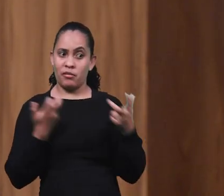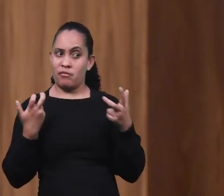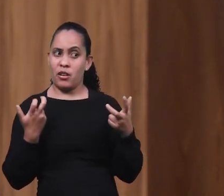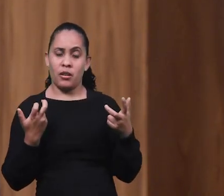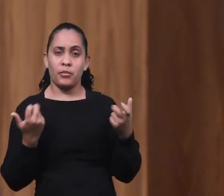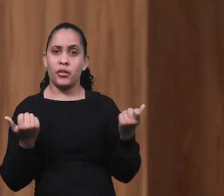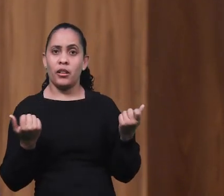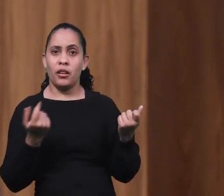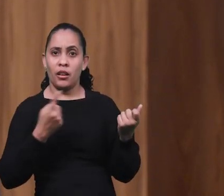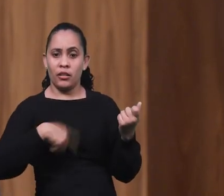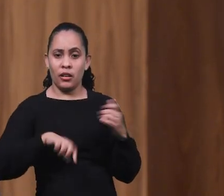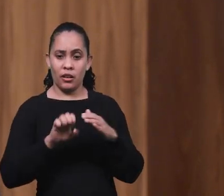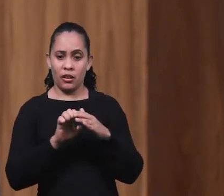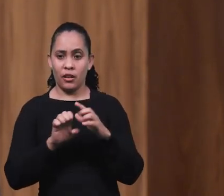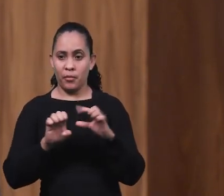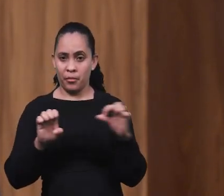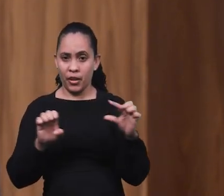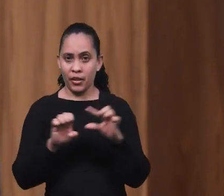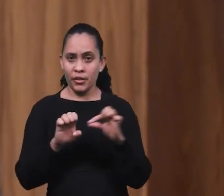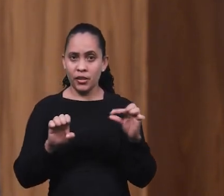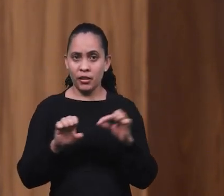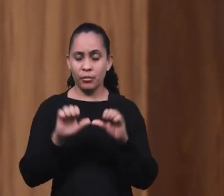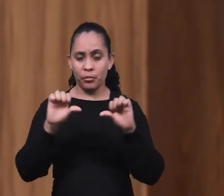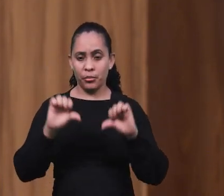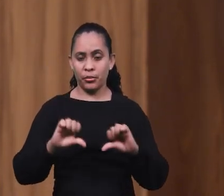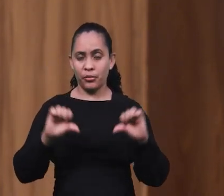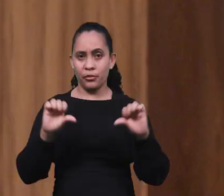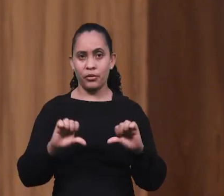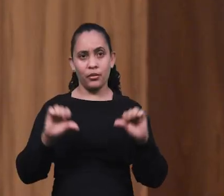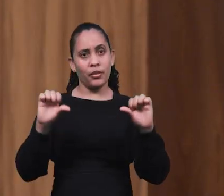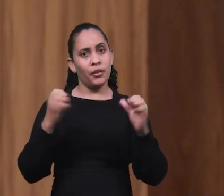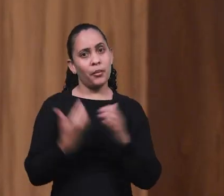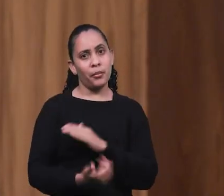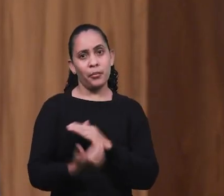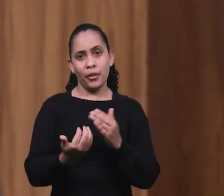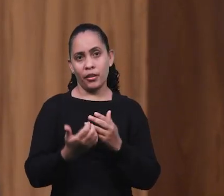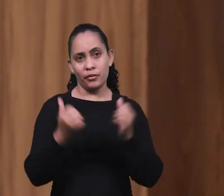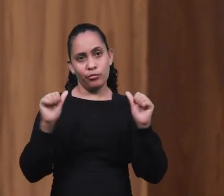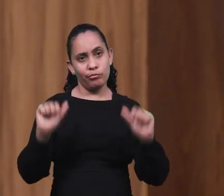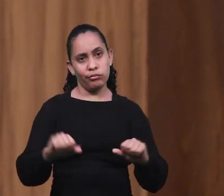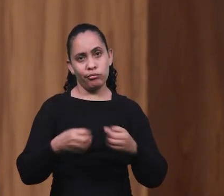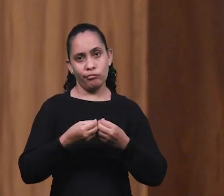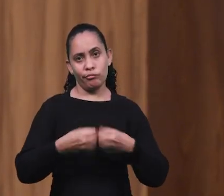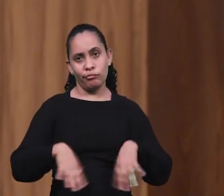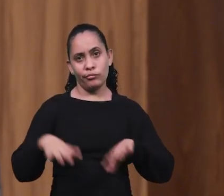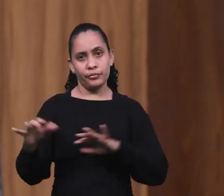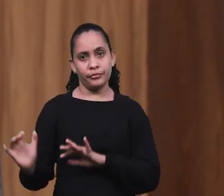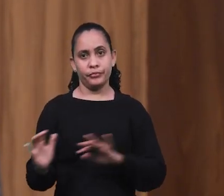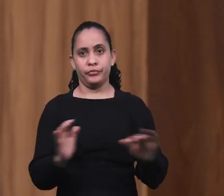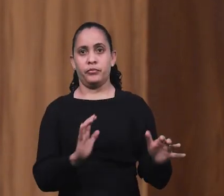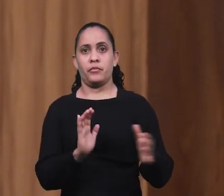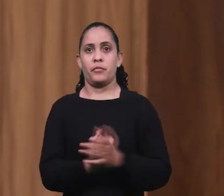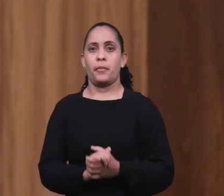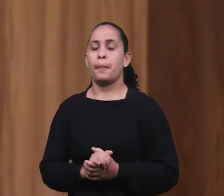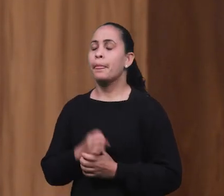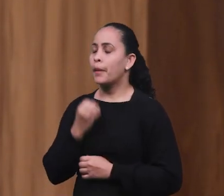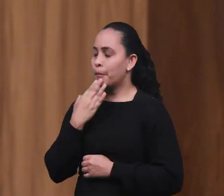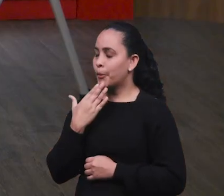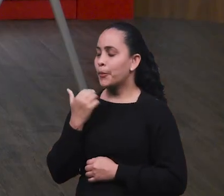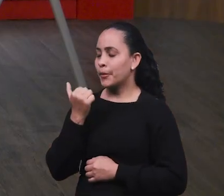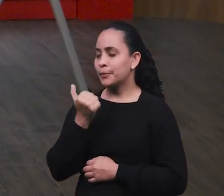a tendência é de que aquele micronegócio, aquela grande empresa está fadada ao fracasso. Muito